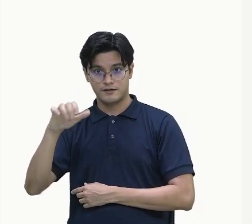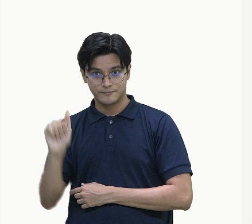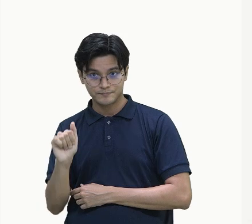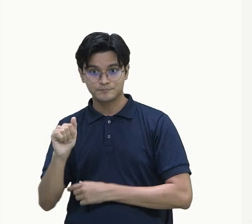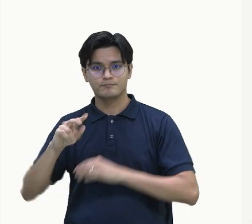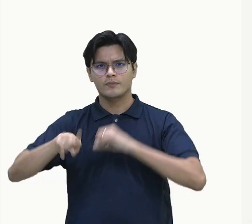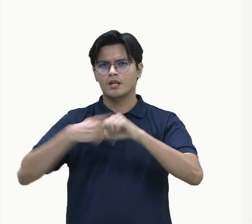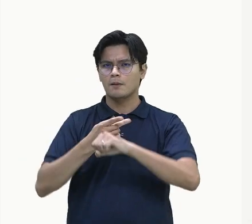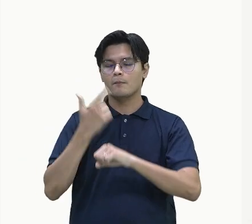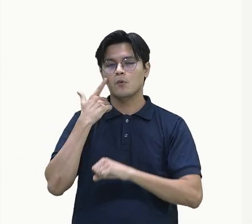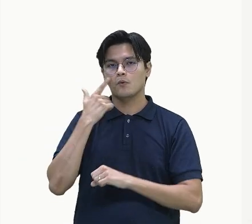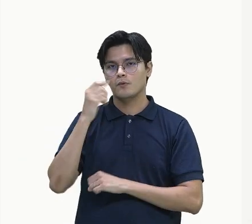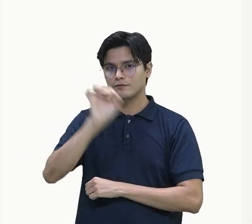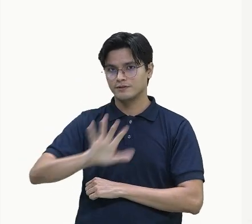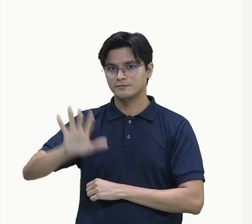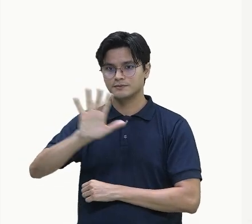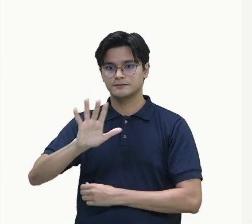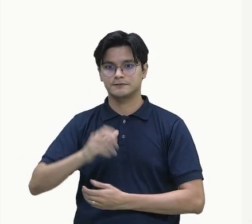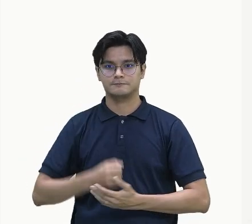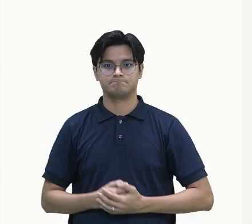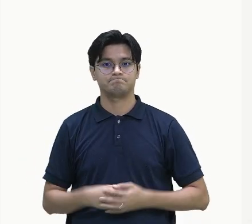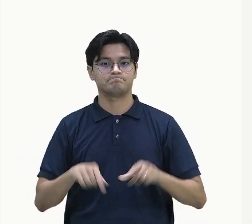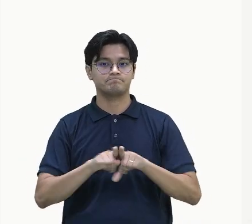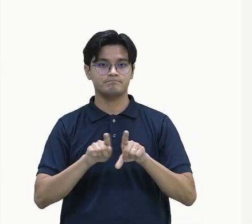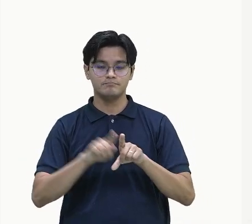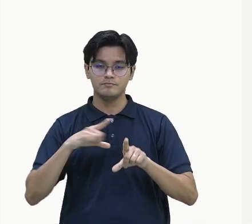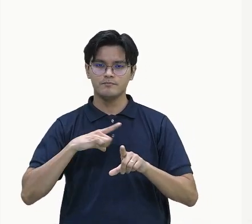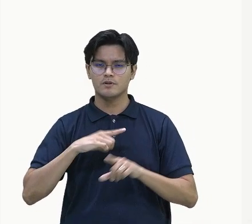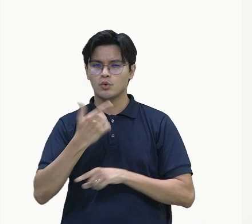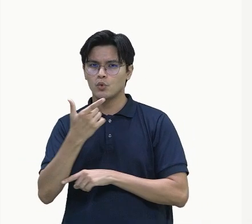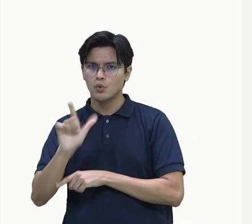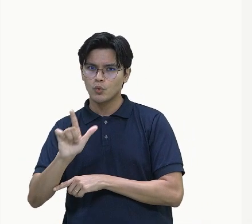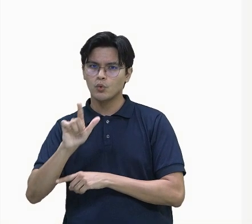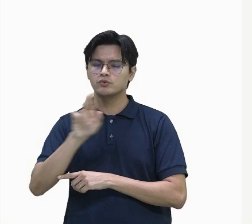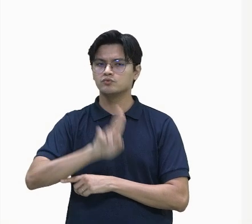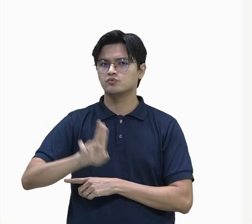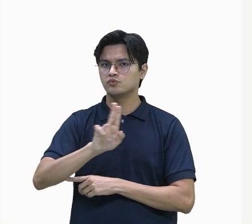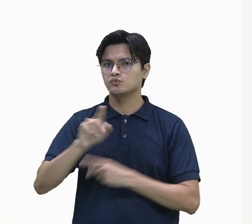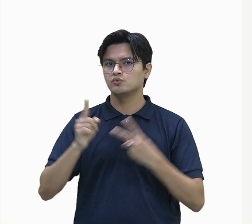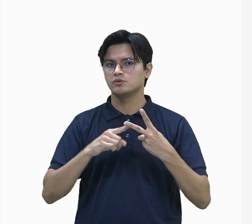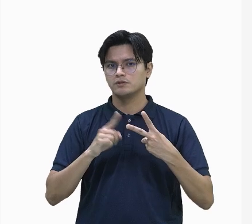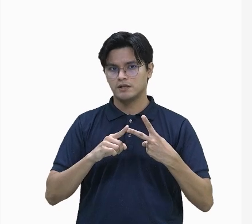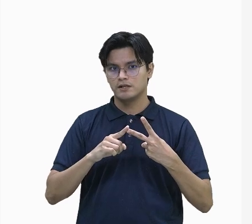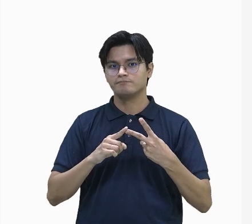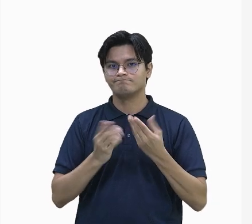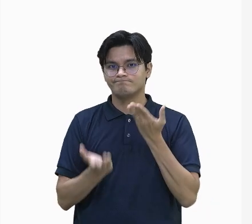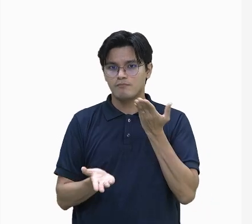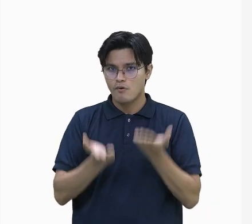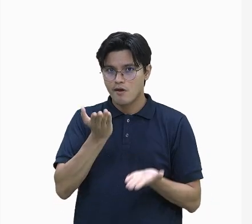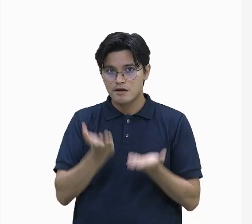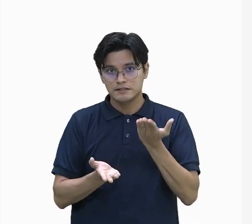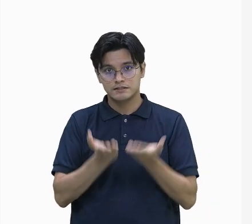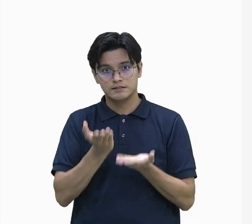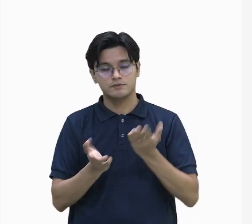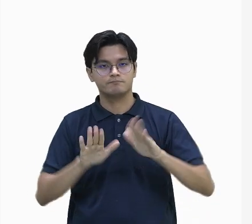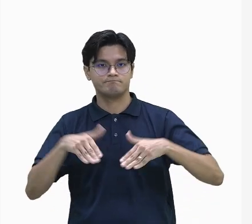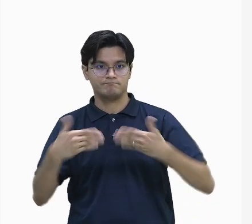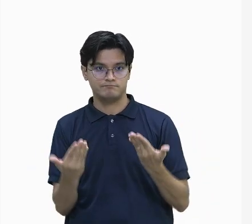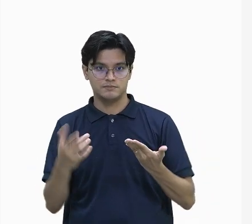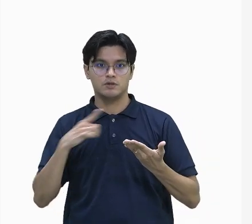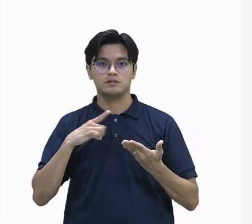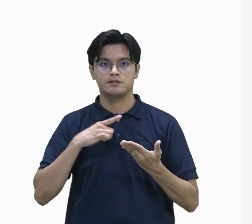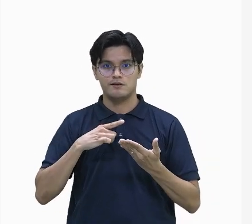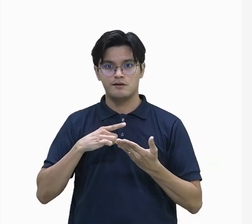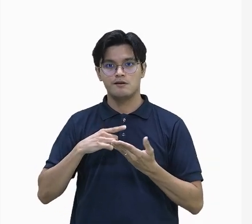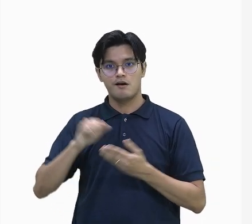quando ampliarmos essa imagem. Nós temos também a outra função, que é a função do equilíbrio. Então, o equilíbrio, nós temos o labirinto, que é a